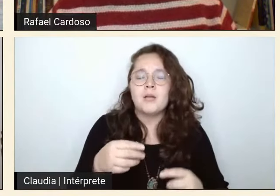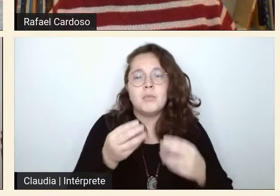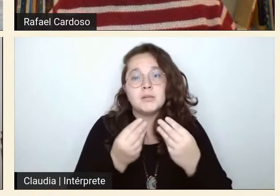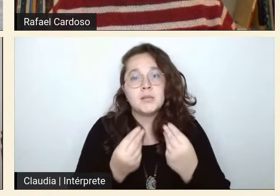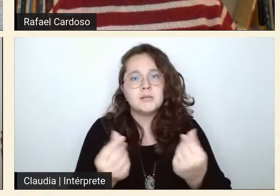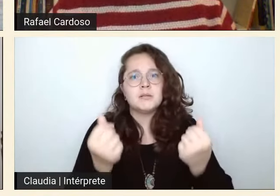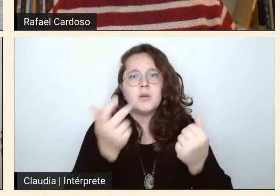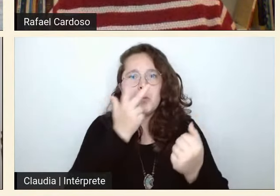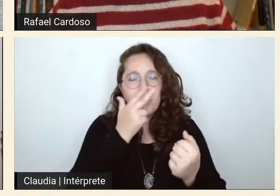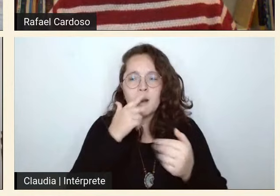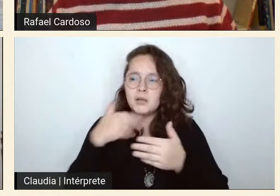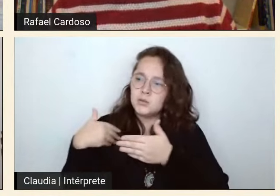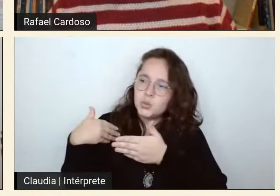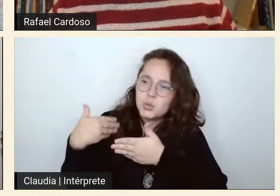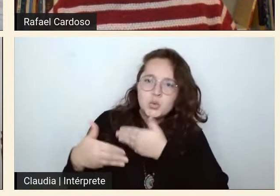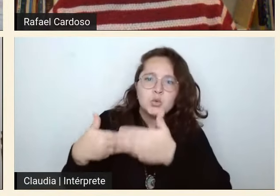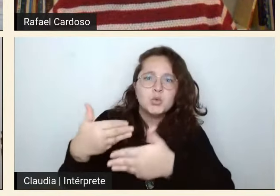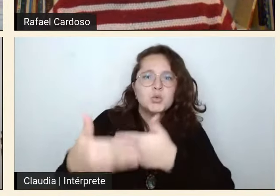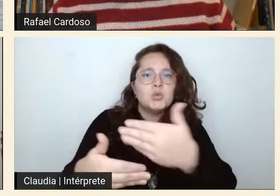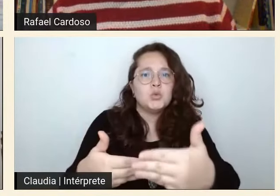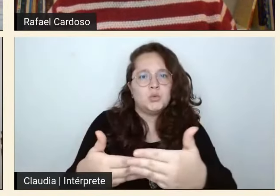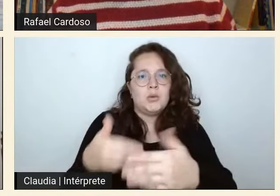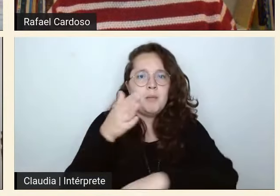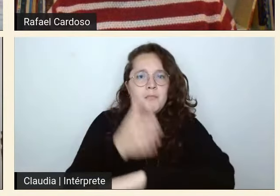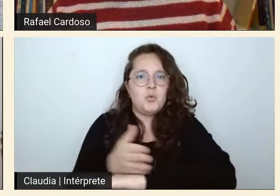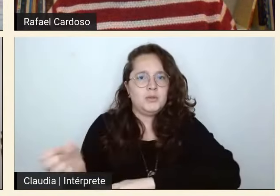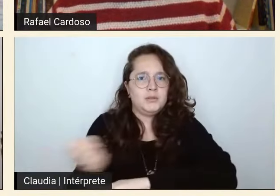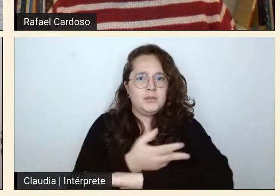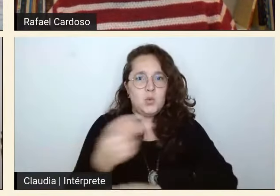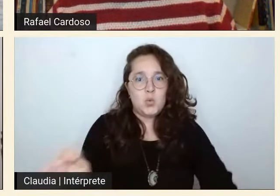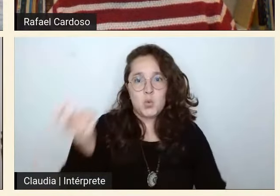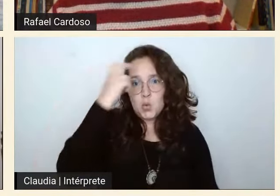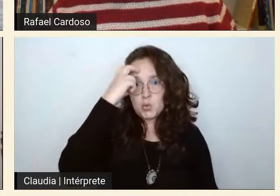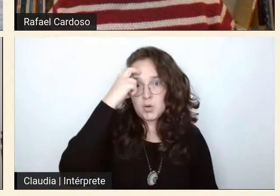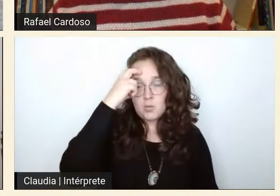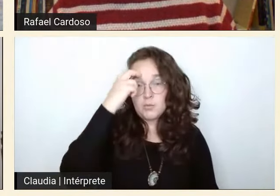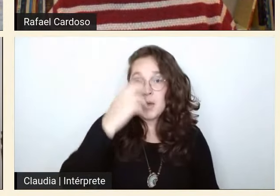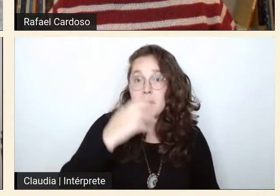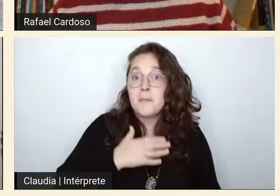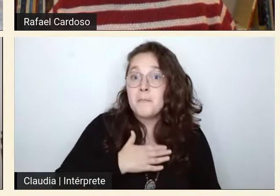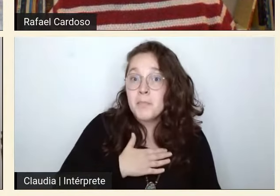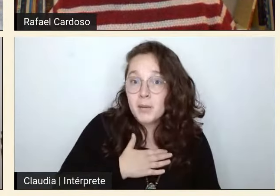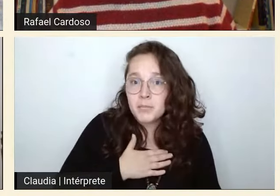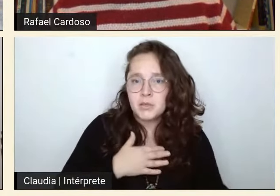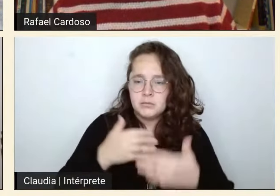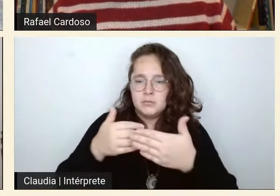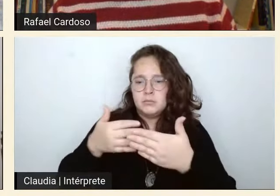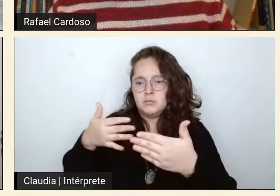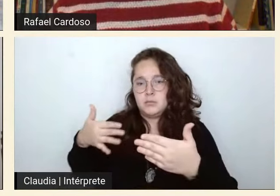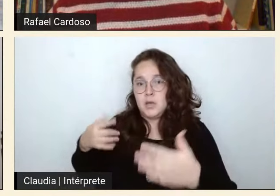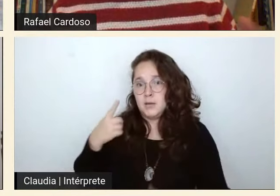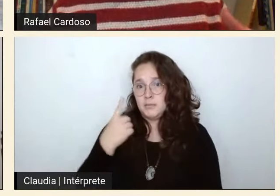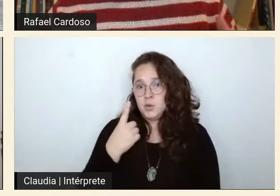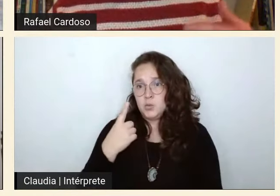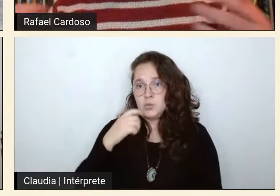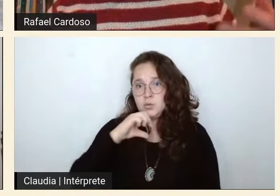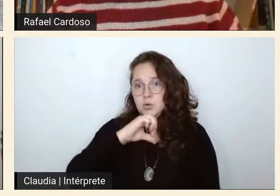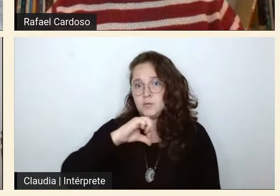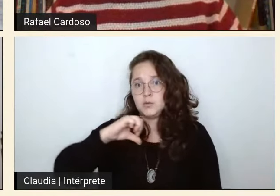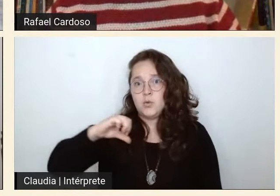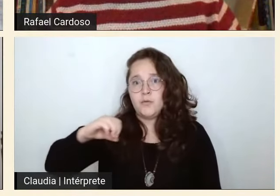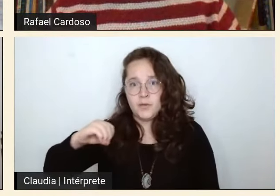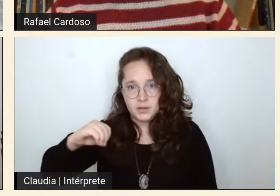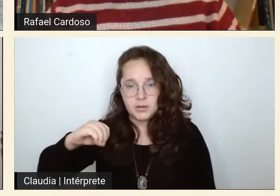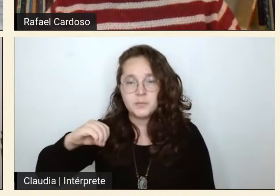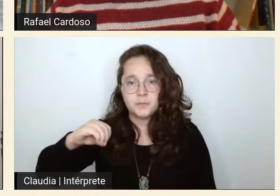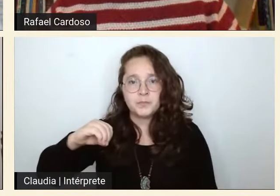de modernização cultural que começam, a meu ver, na década de 1890 e vão e